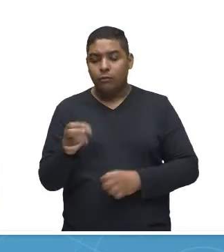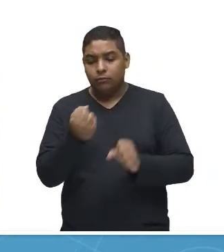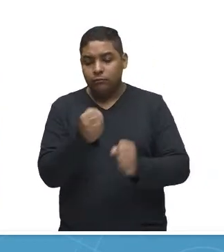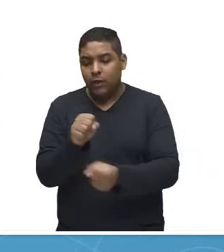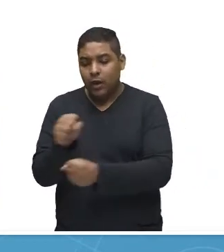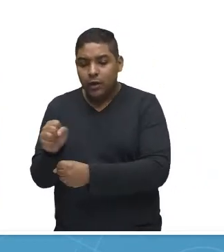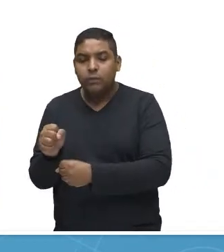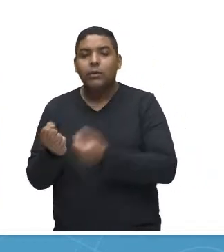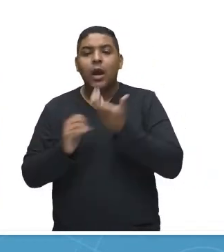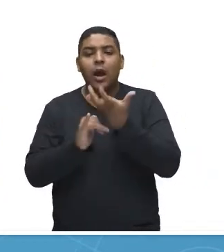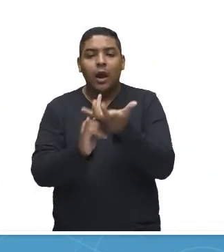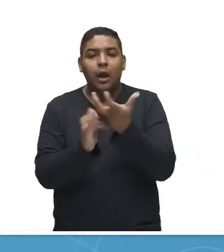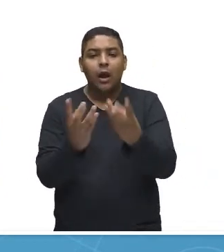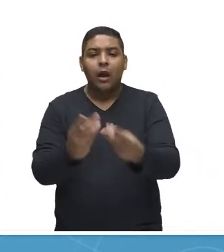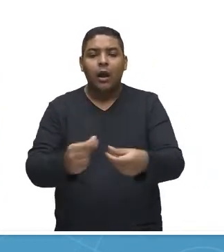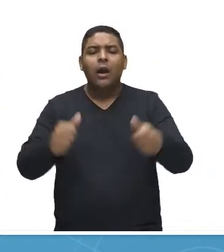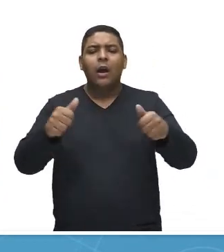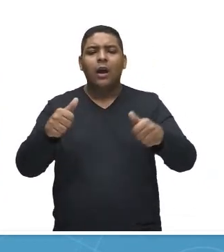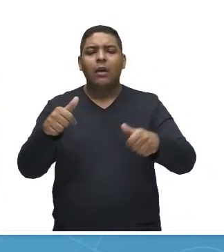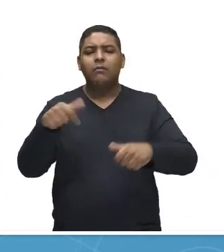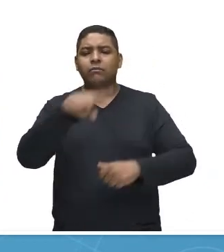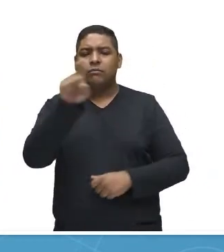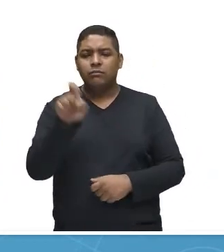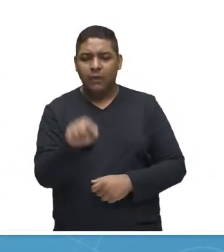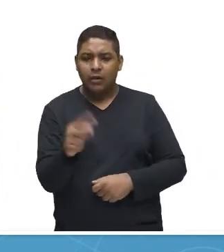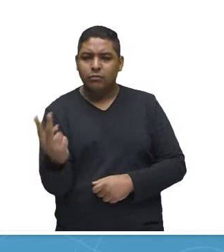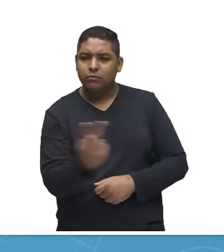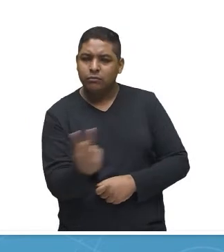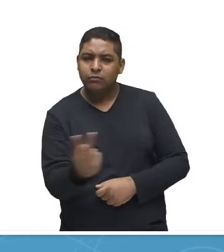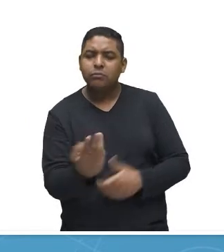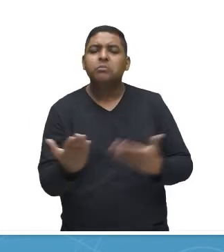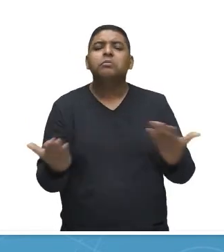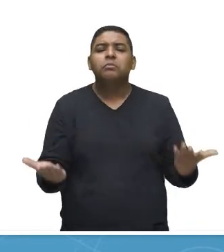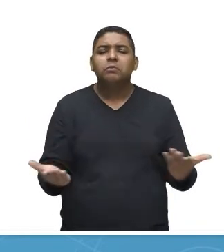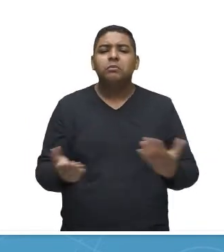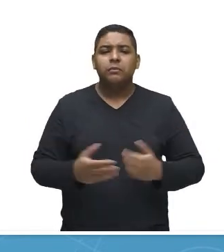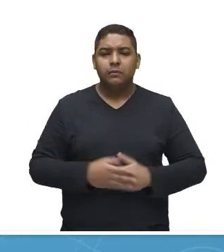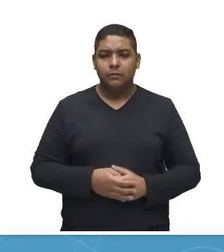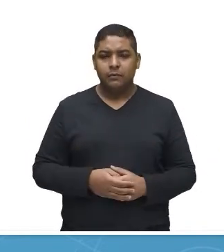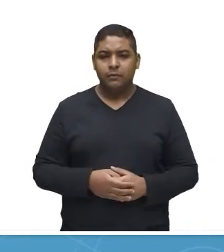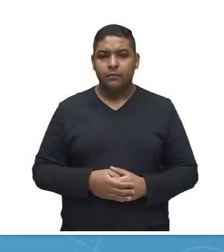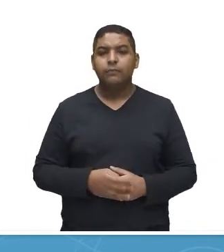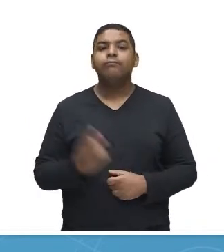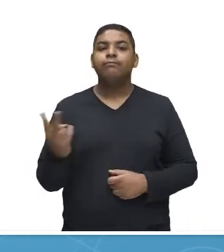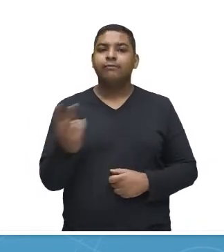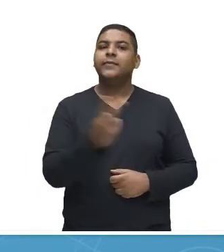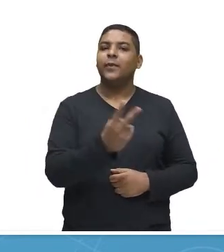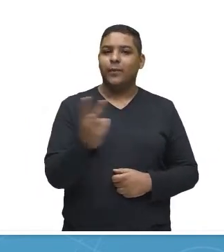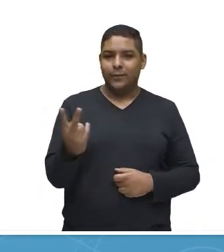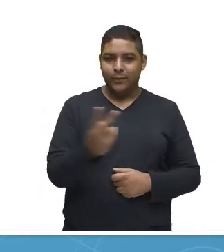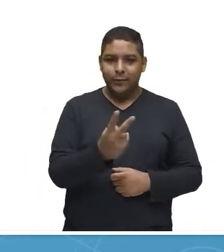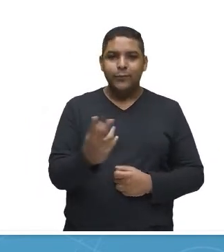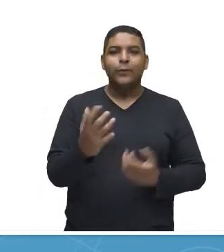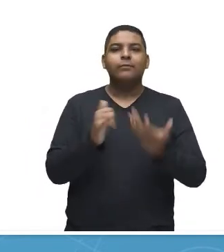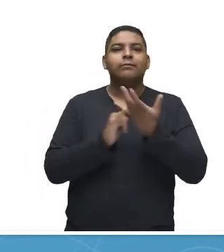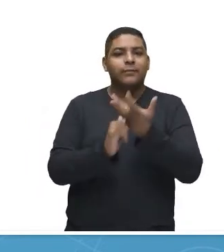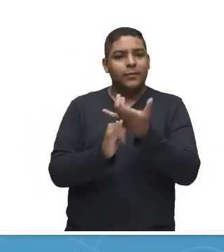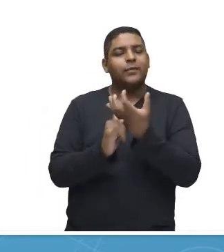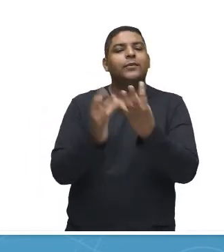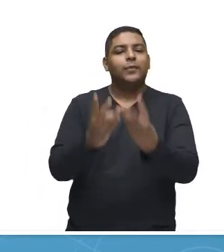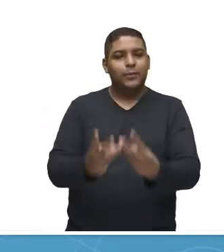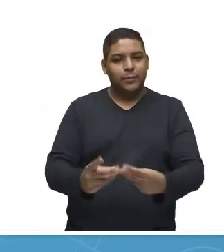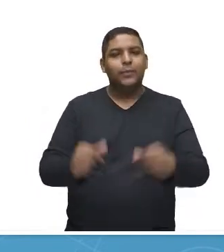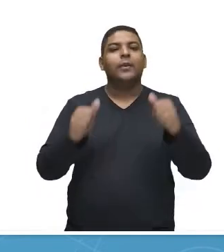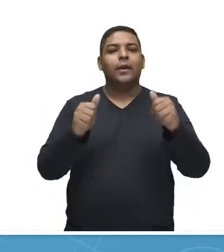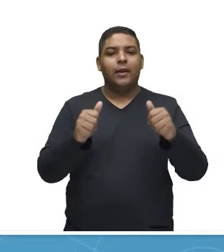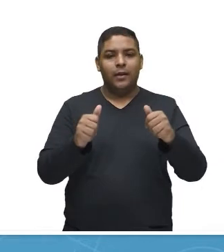varrendo? Quem será que está gastando mais energia? Só uma dica, todos os dois estão gastando energia. Vocês sabiam que